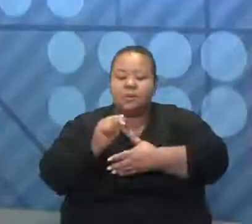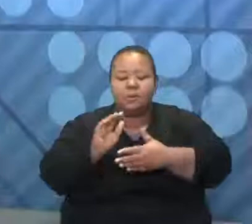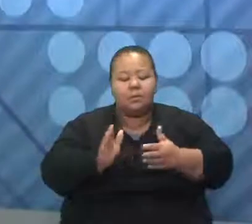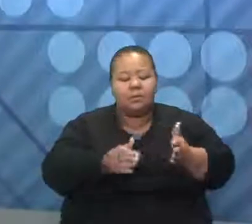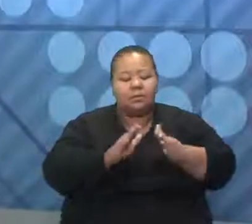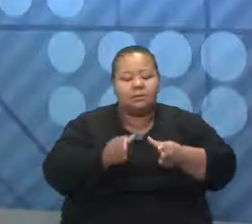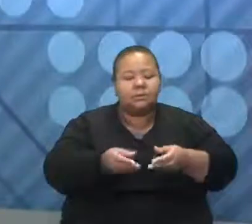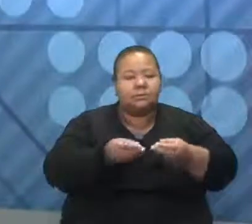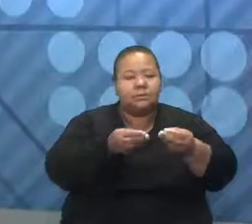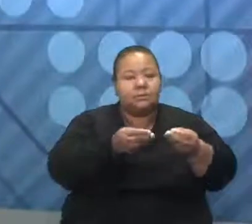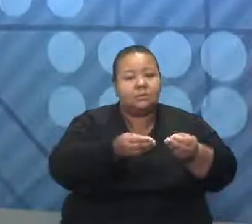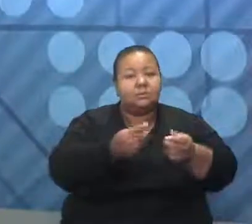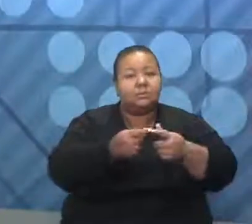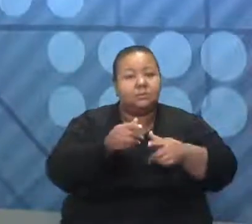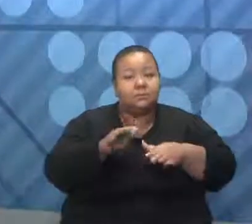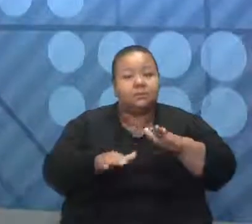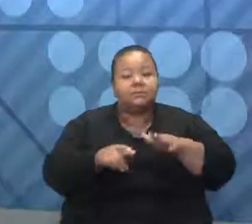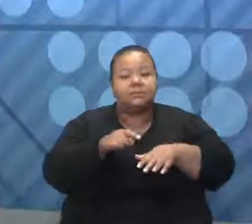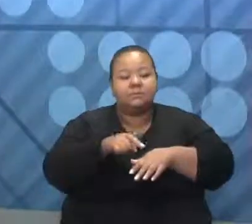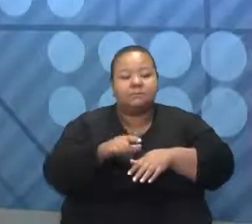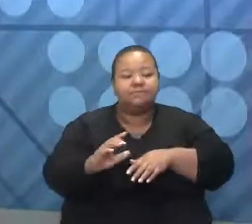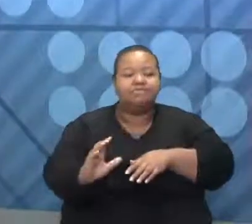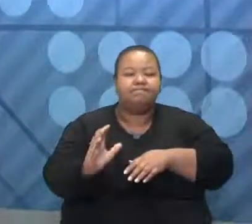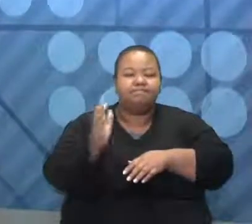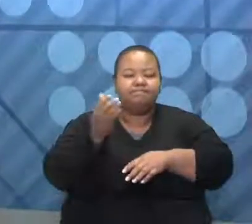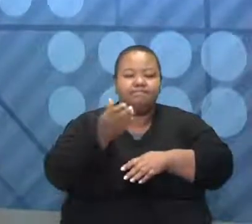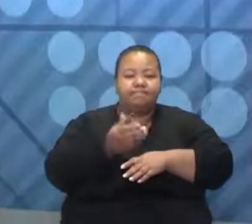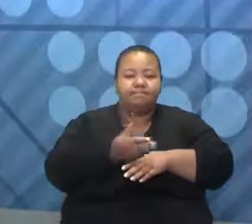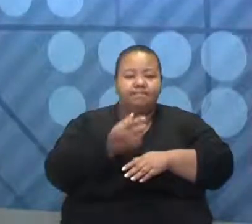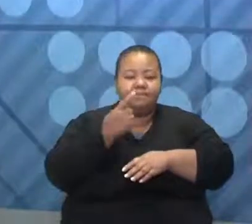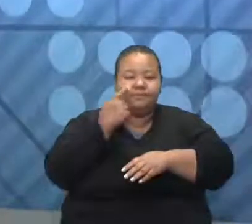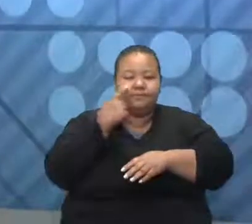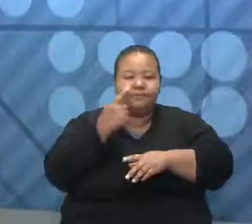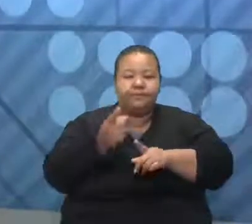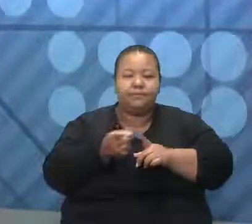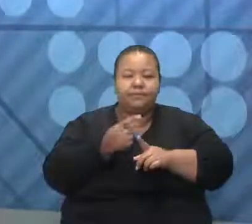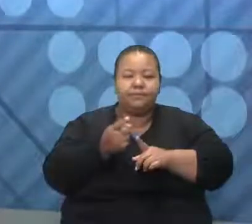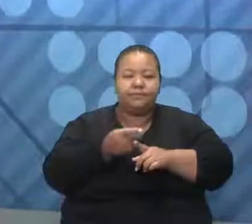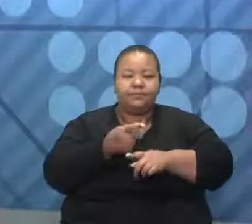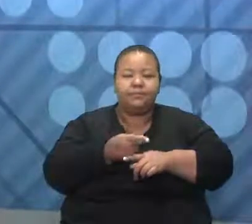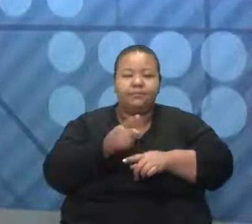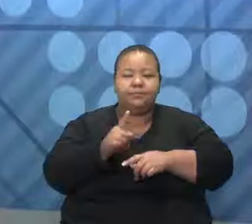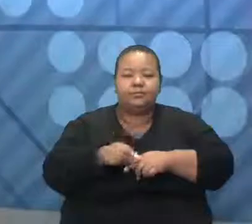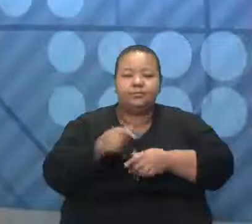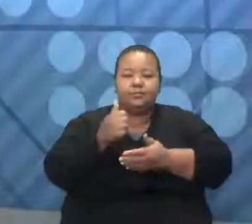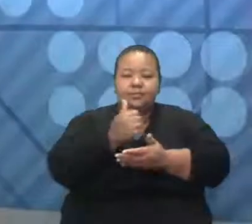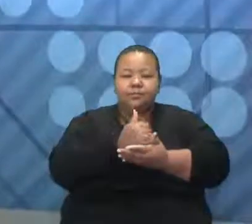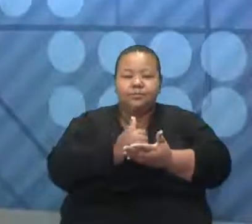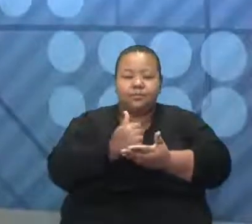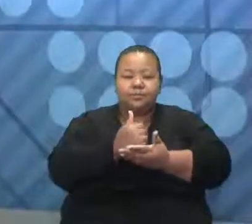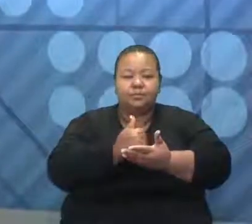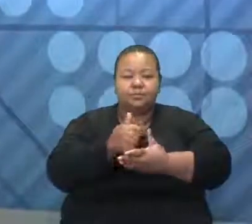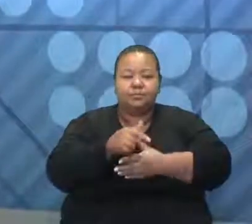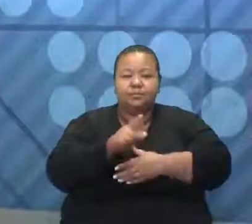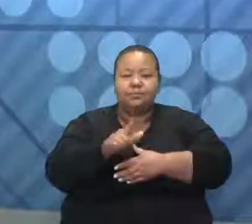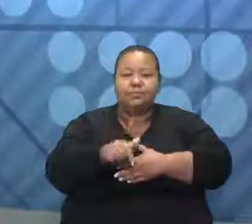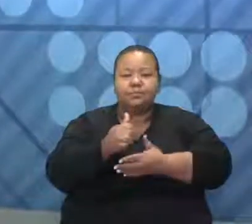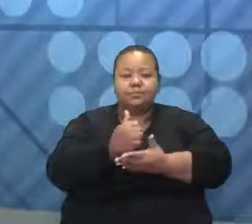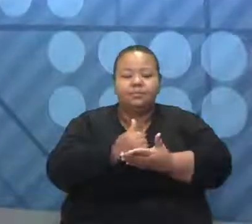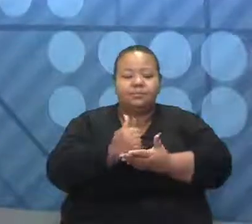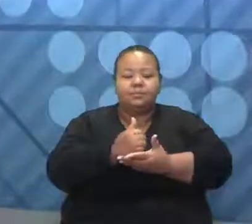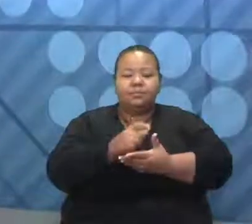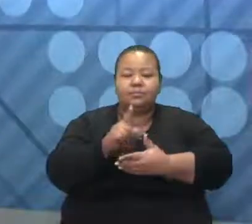entregando. Porque às vezes é isso que está acontecendo. Então, primeiro fato, controle. Controle não no